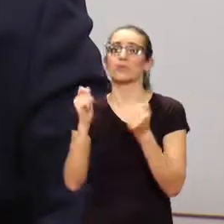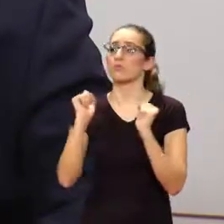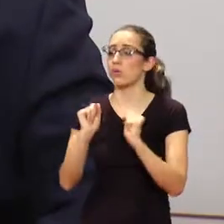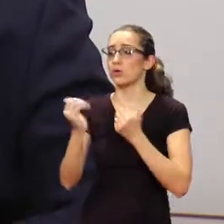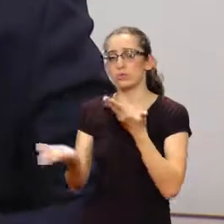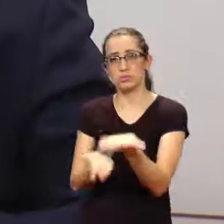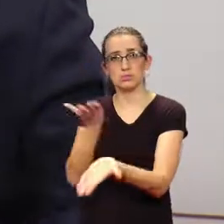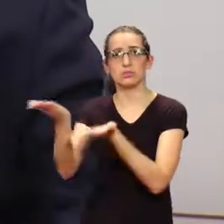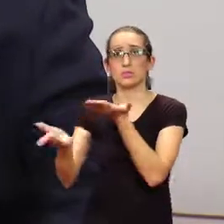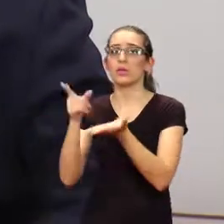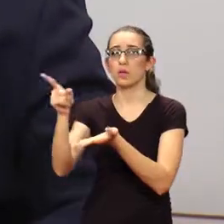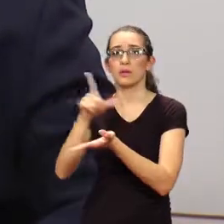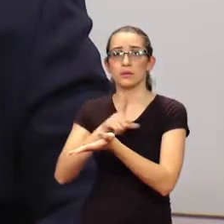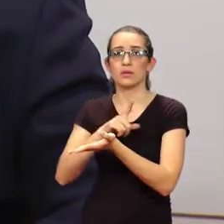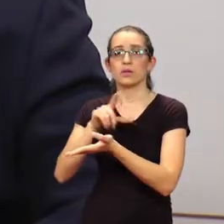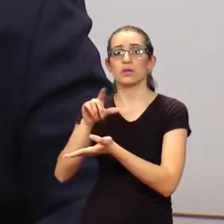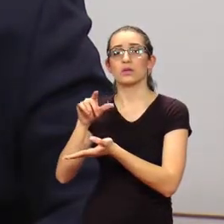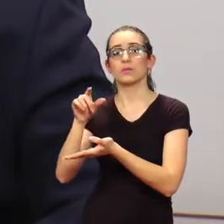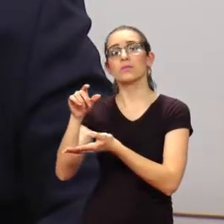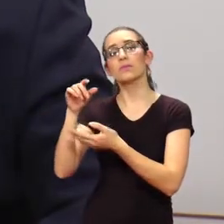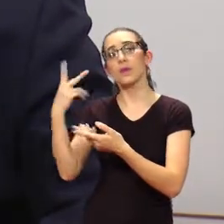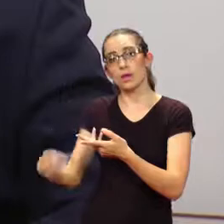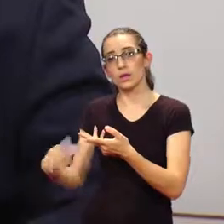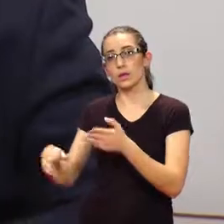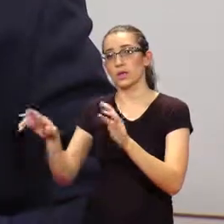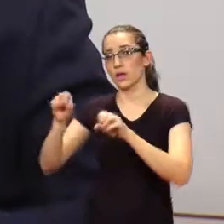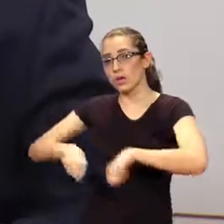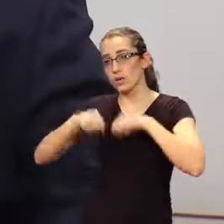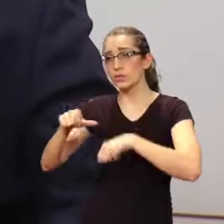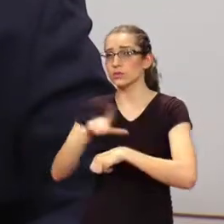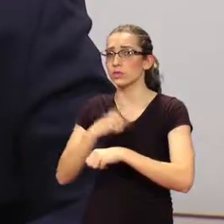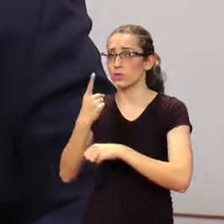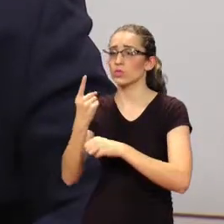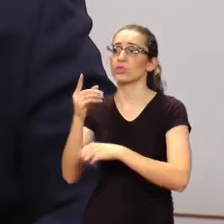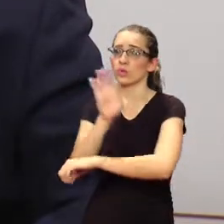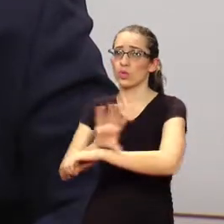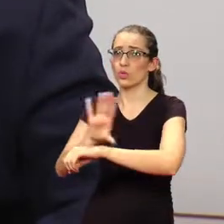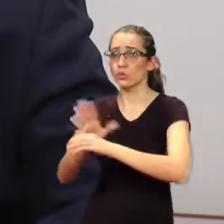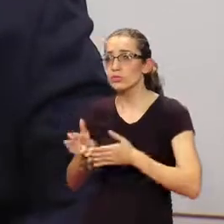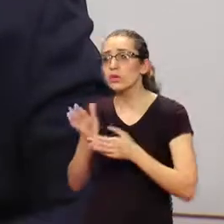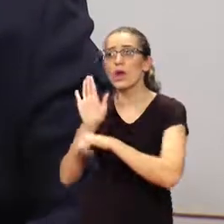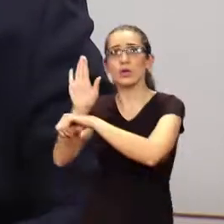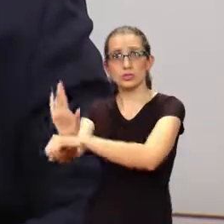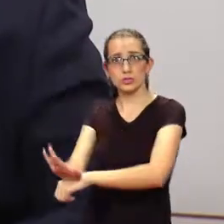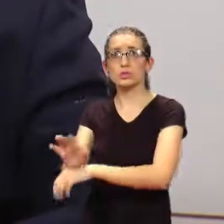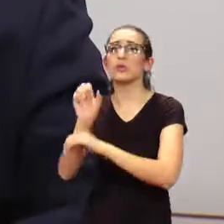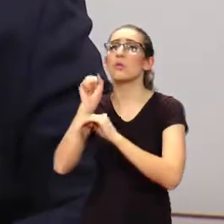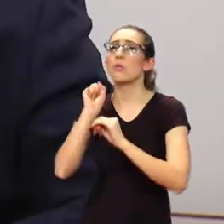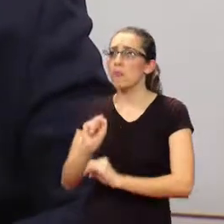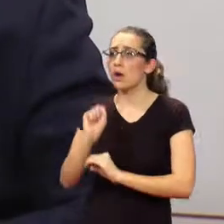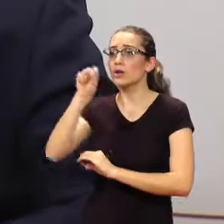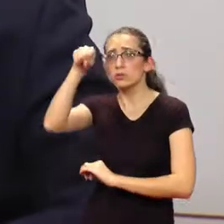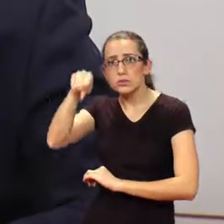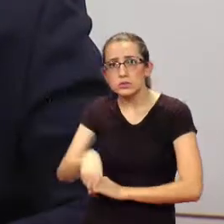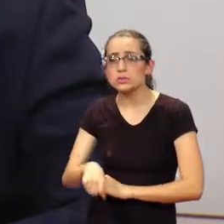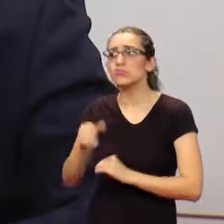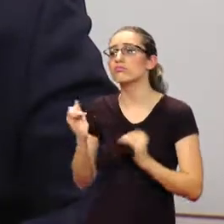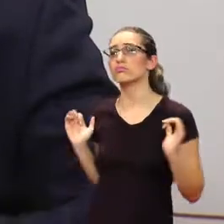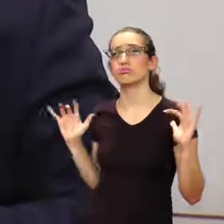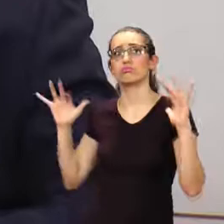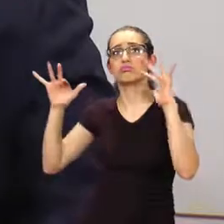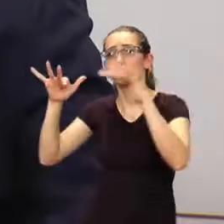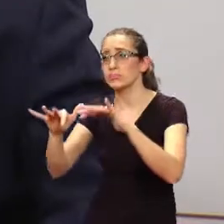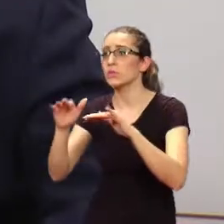São João, onde o curso de odontologia atua, e há, obviamente, a disposição e a condição de organizarmos consultas para que o